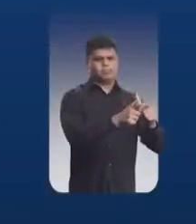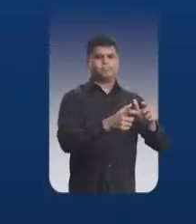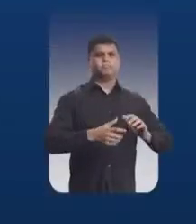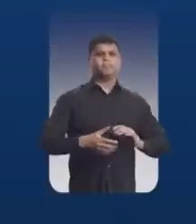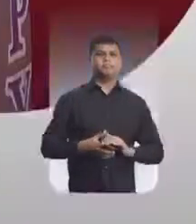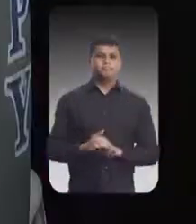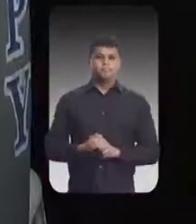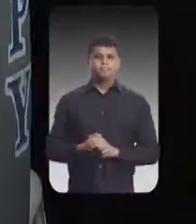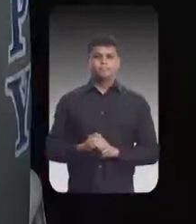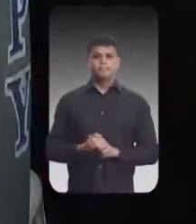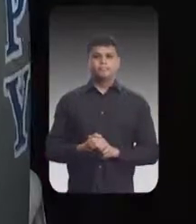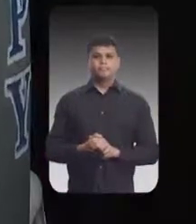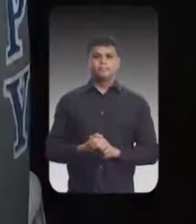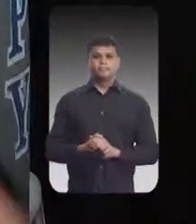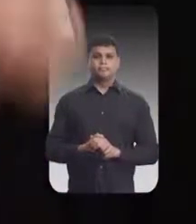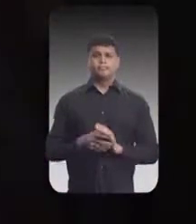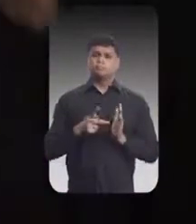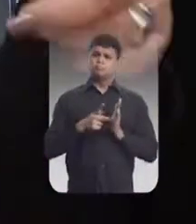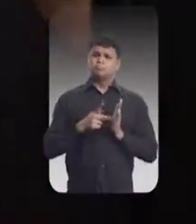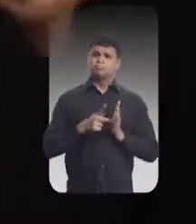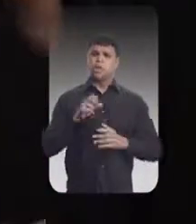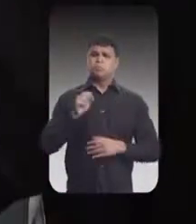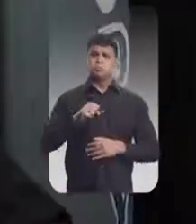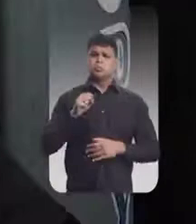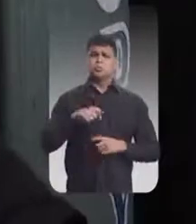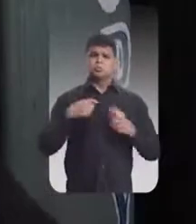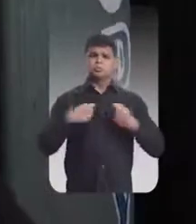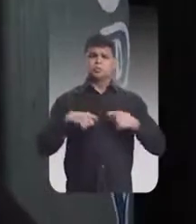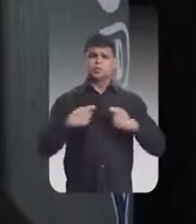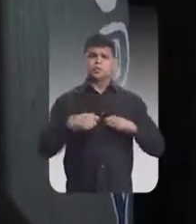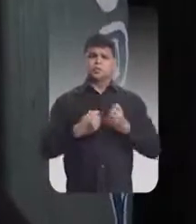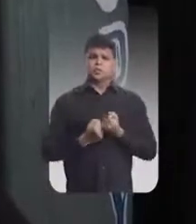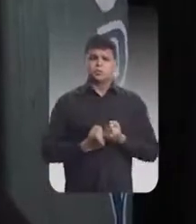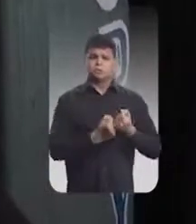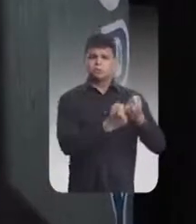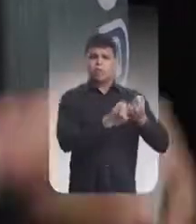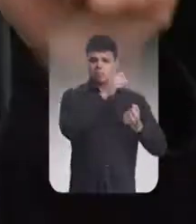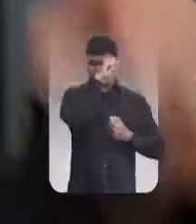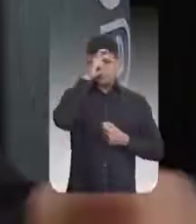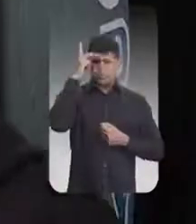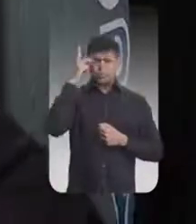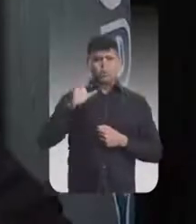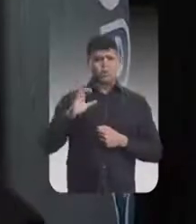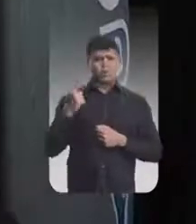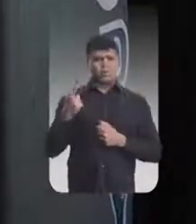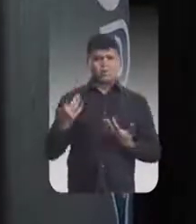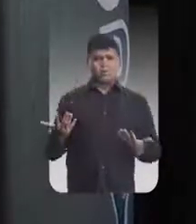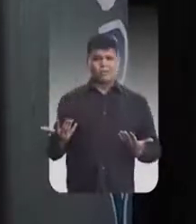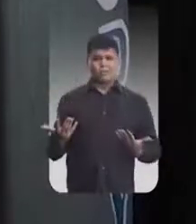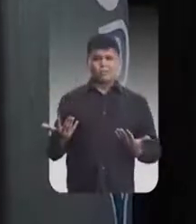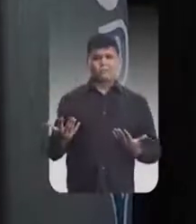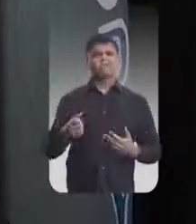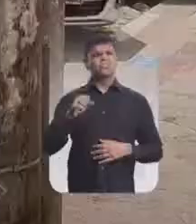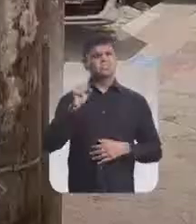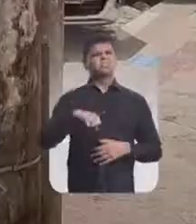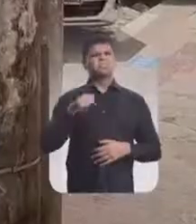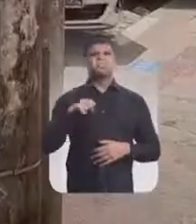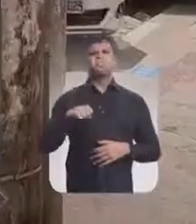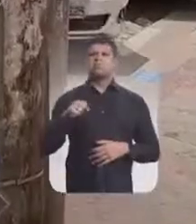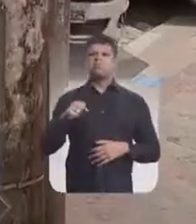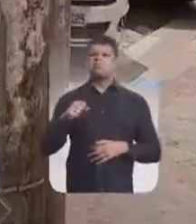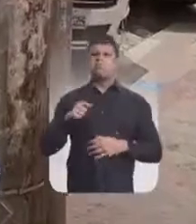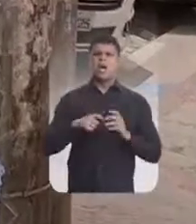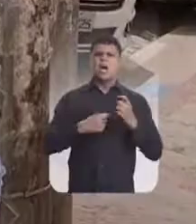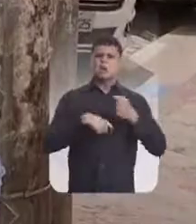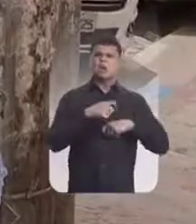empreendedores. A recuperação do comércio depende, sim, do incentivo da prefeitura, com certeza. Quebrou